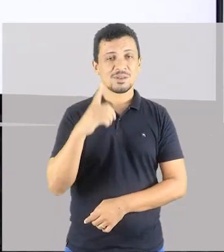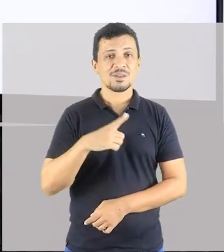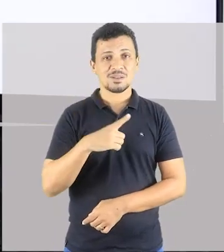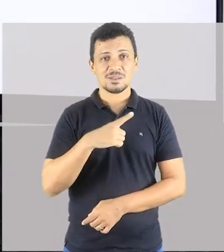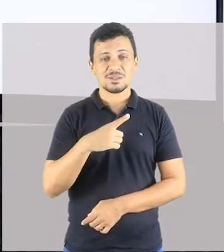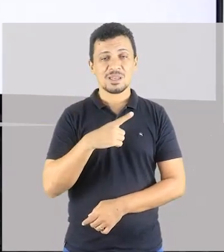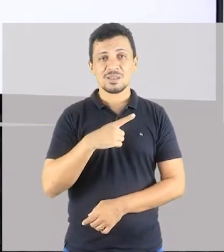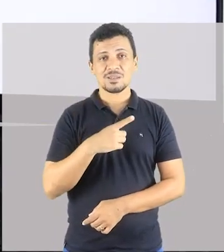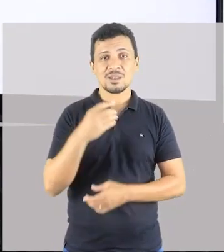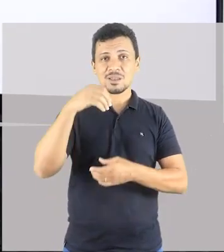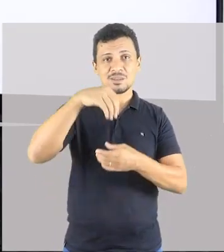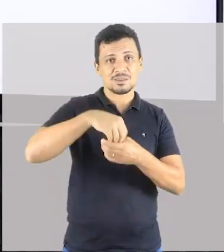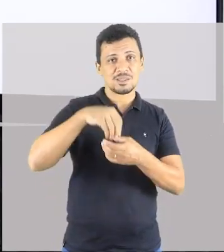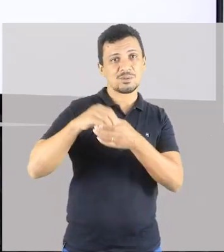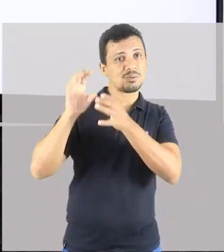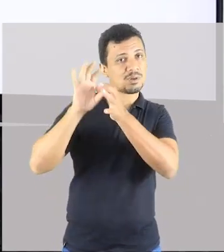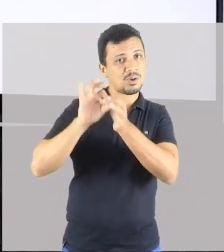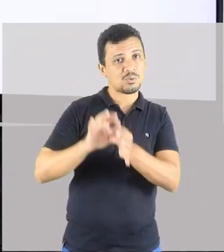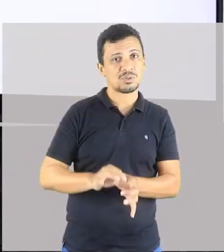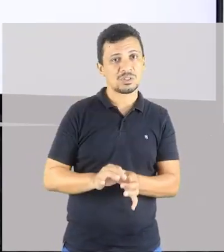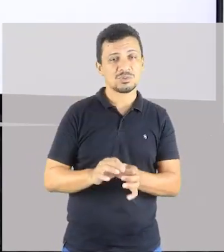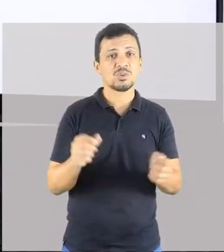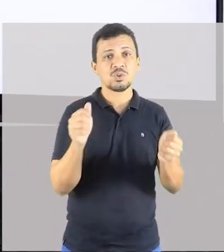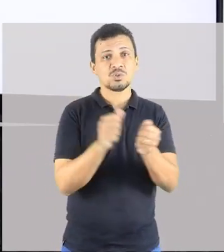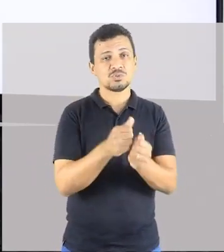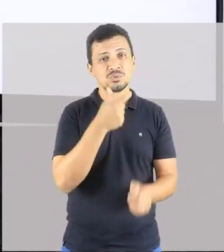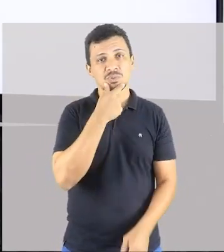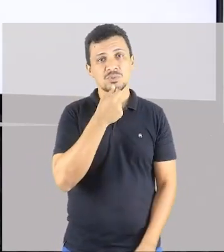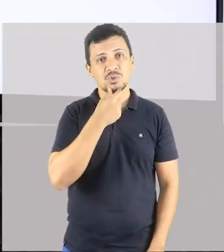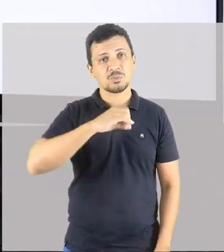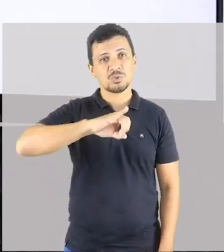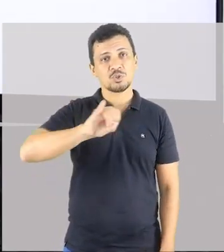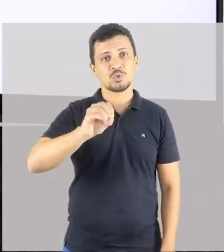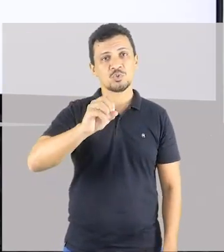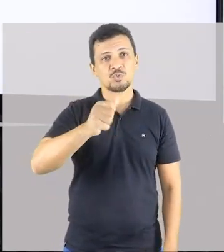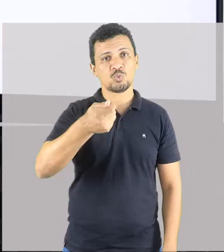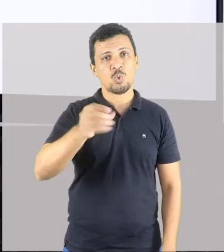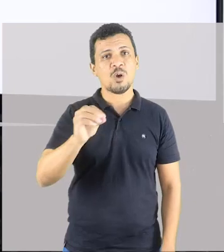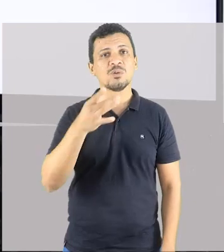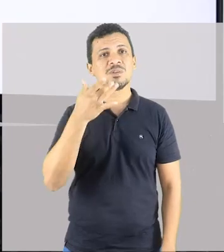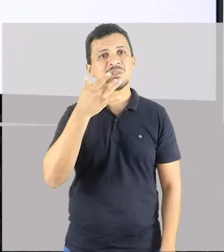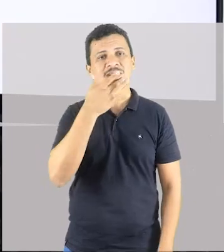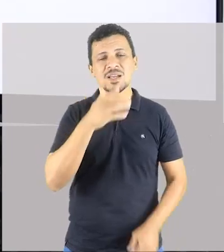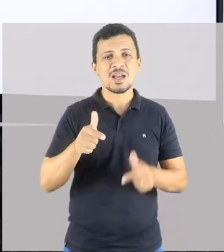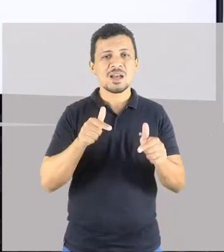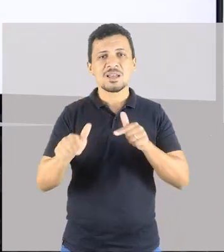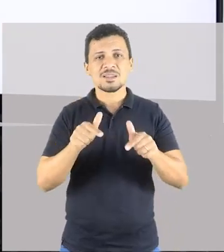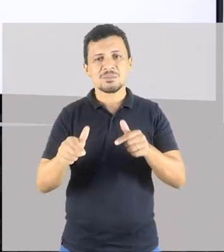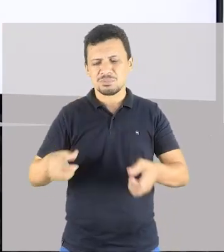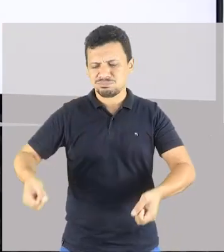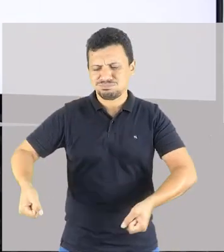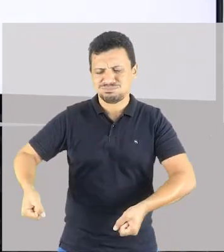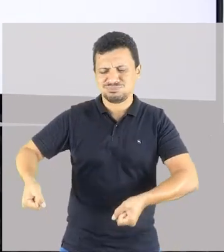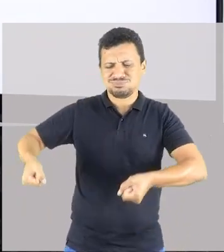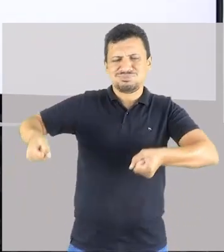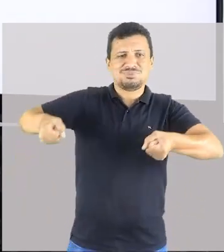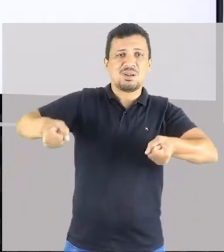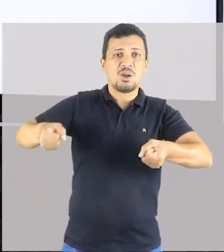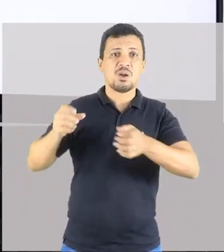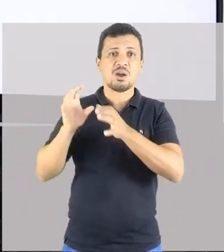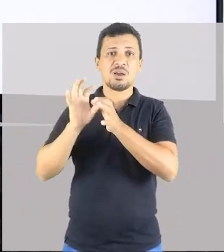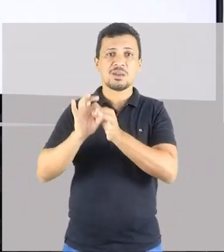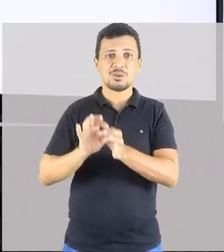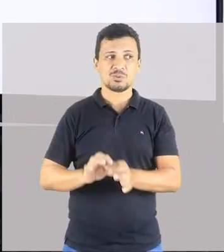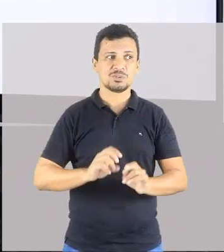estariam dentro desse mesmo contexto do João Gostoso. Quando ele diz assim, carregador de feira livre, então ele dá um contexto social para o